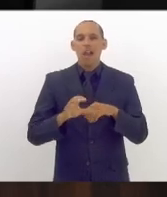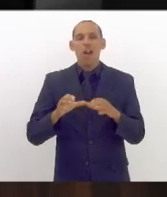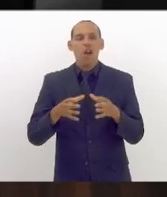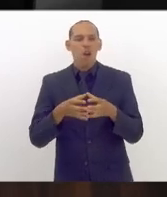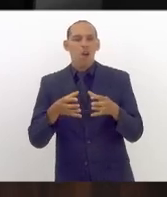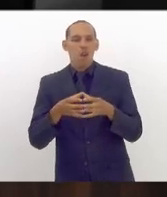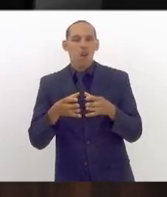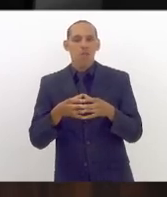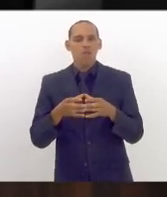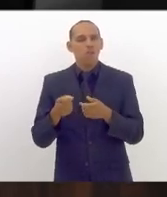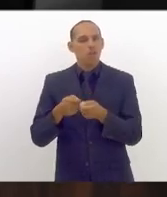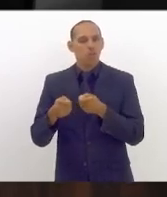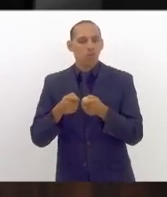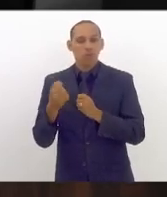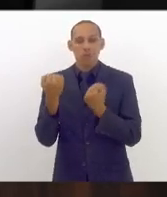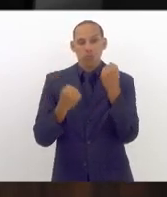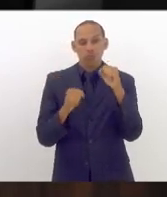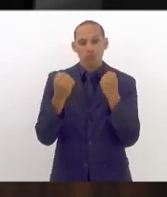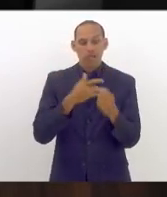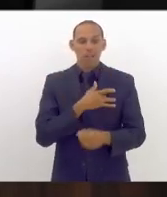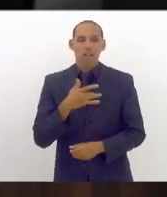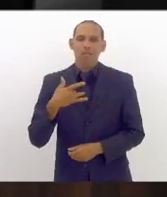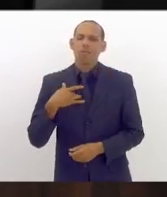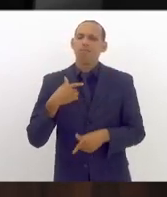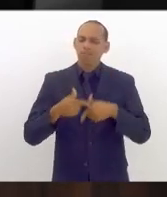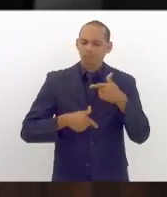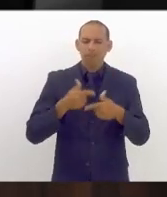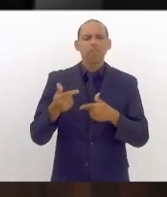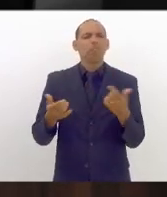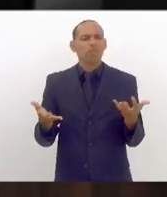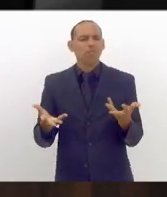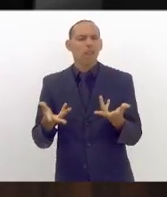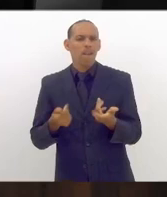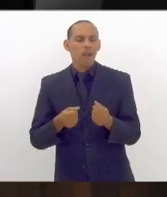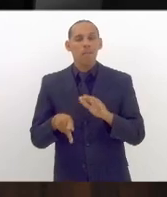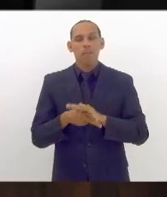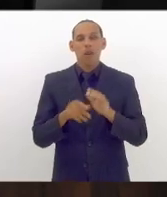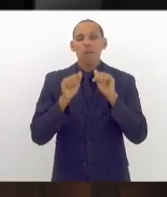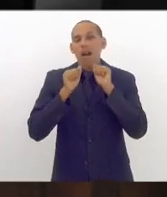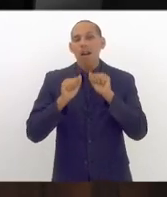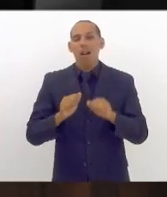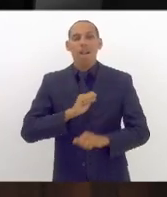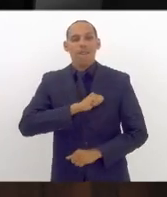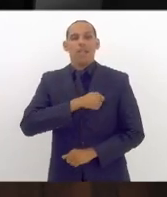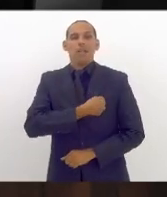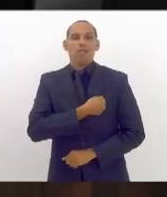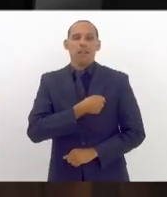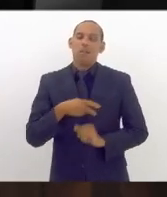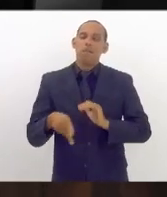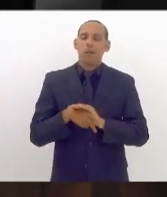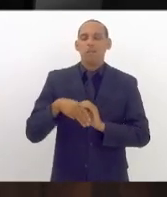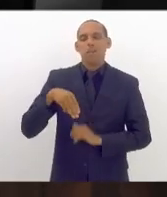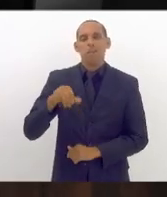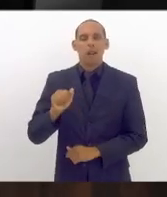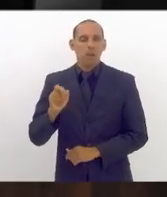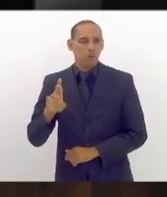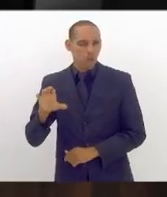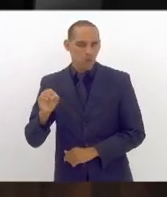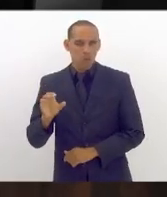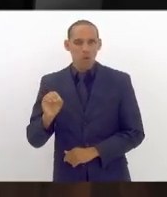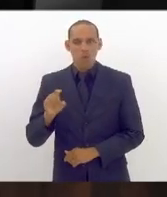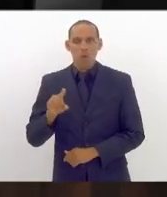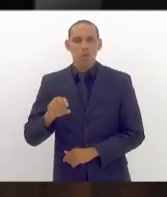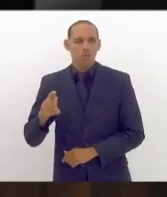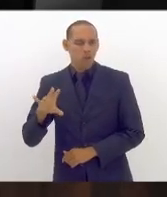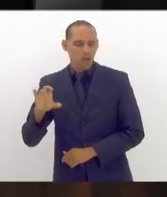Shell da Saúde um trabalho primoroso da assessoria fiscal comandada pelo nosso amigo Mauro Osório quero ser justo